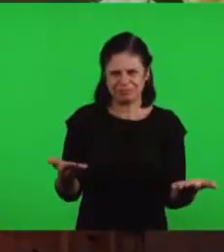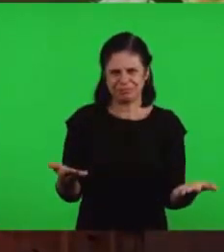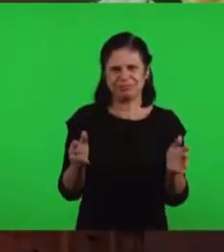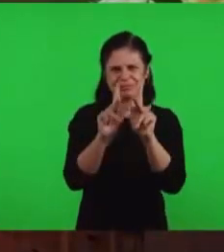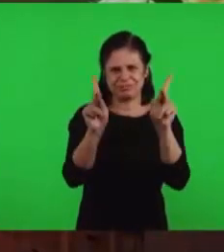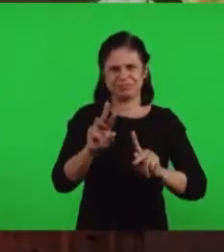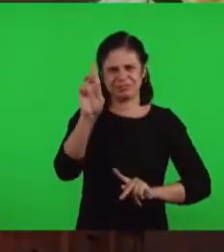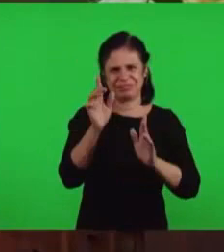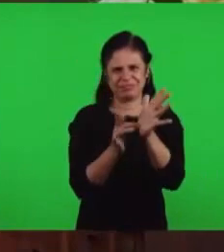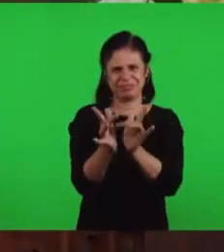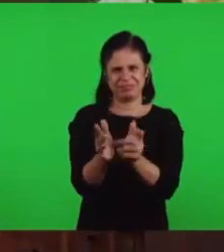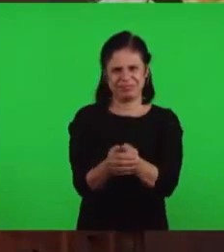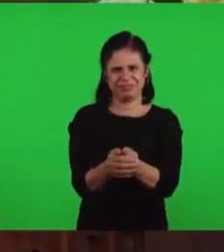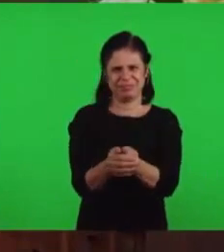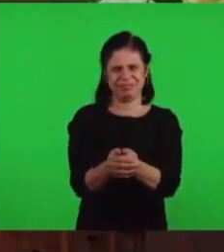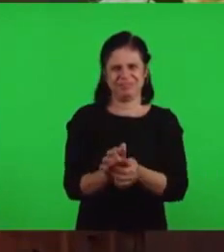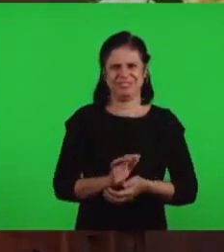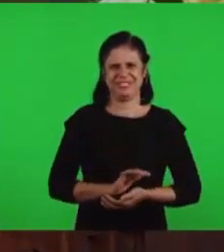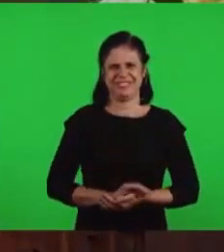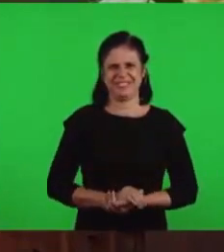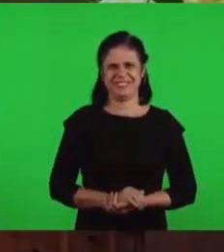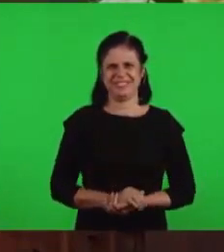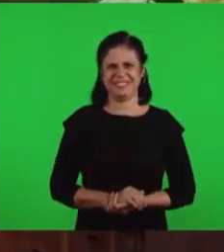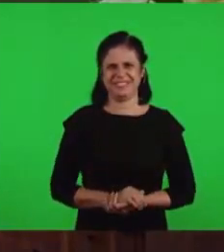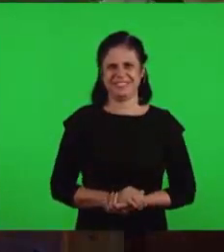a paz do Senhor Jesus